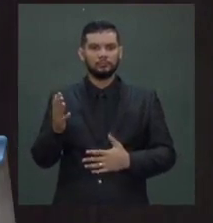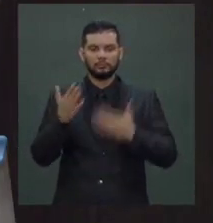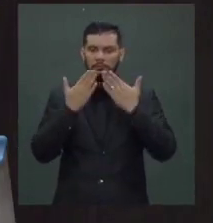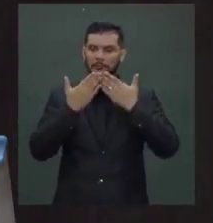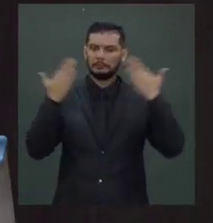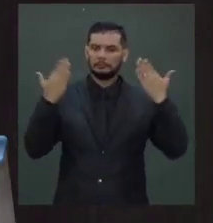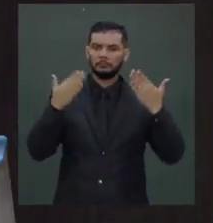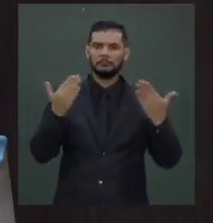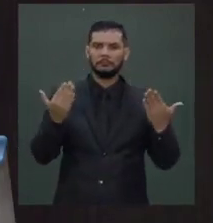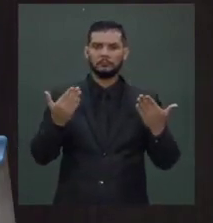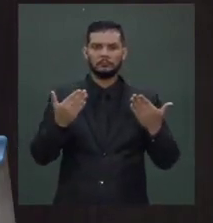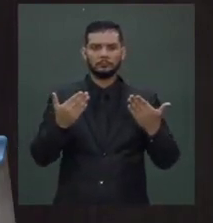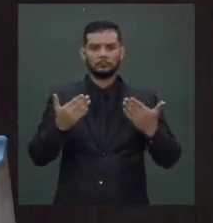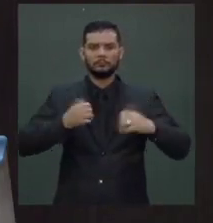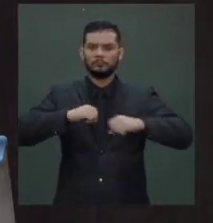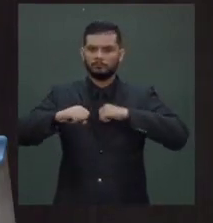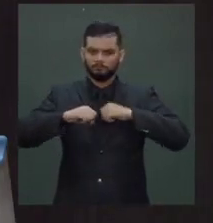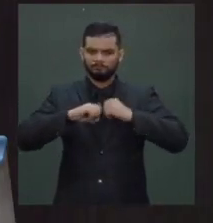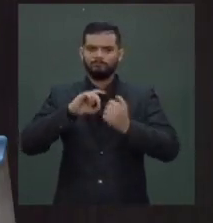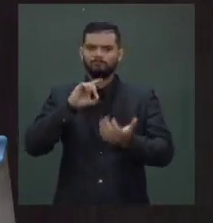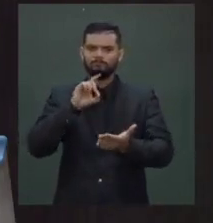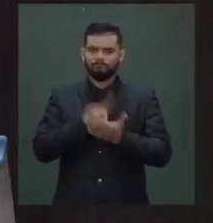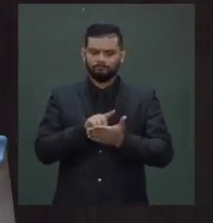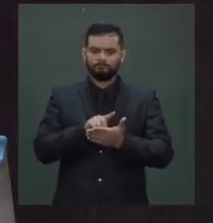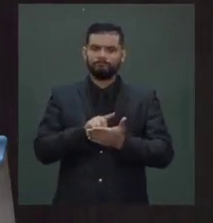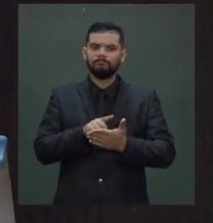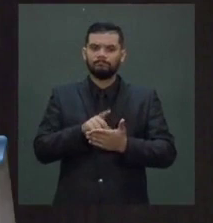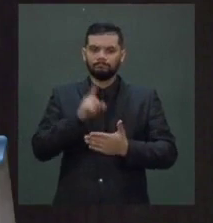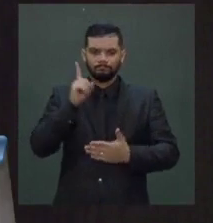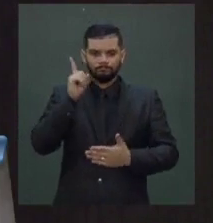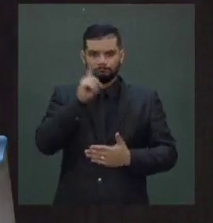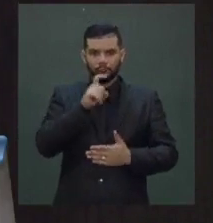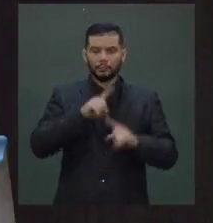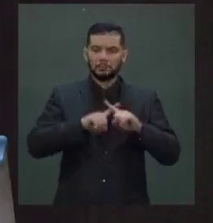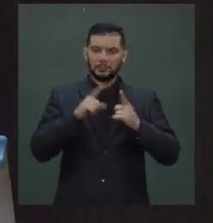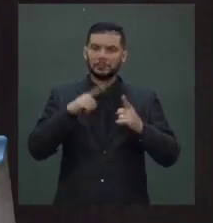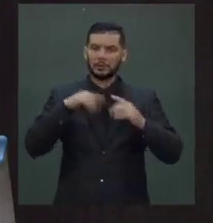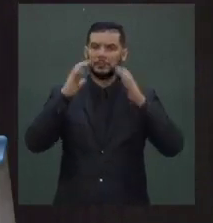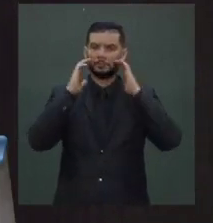fizemos o debate duro, mas respeitoso,